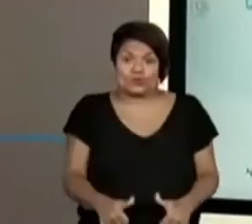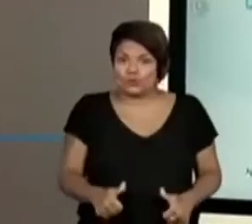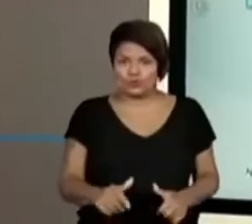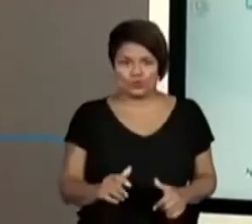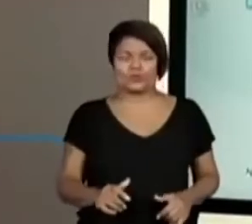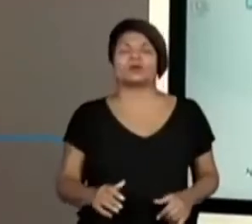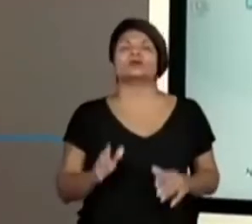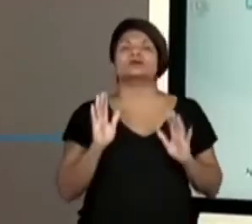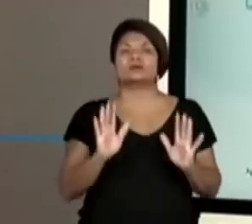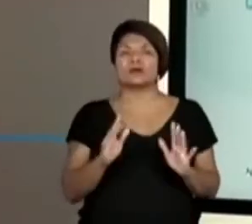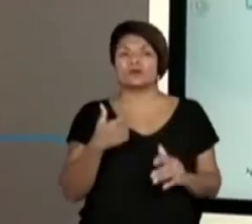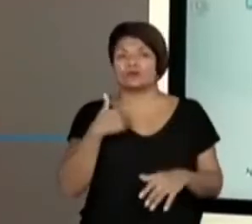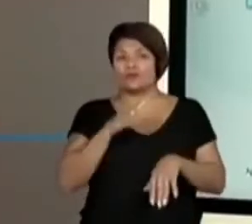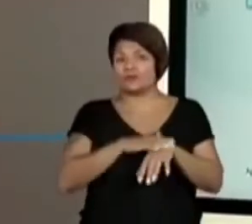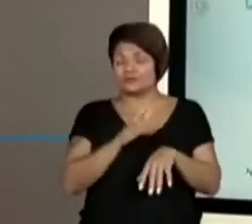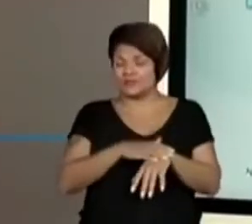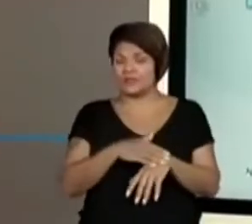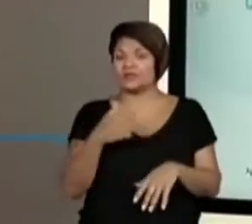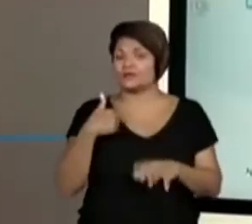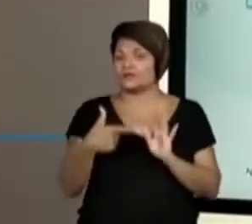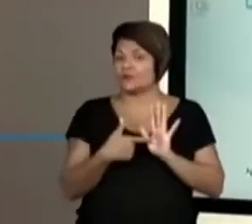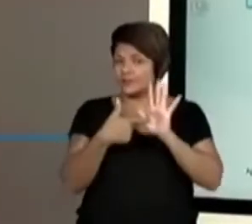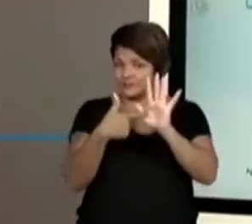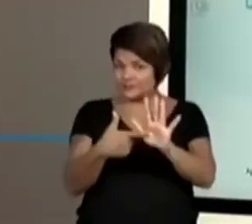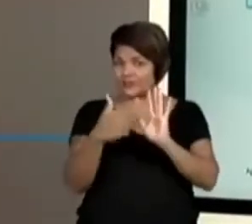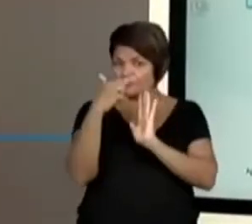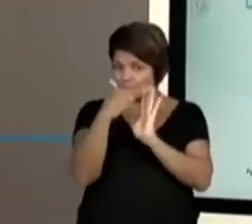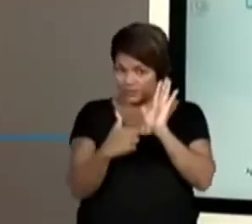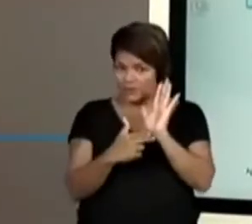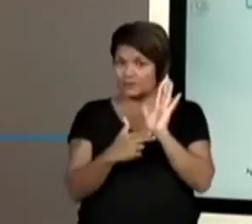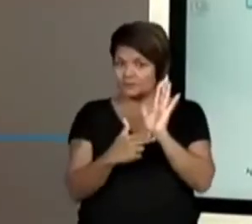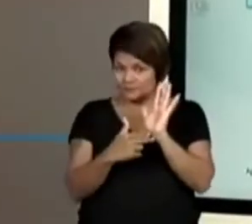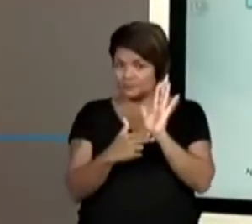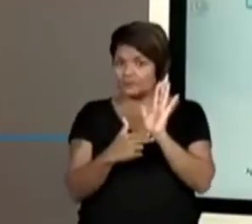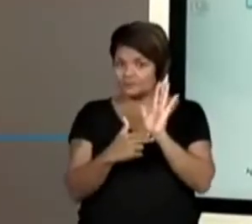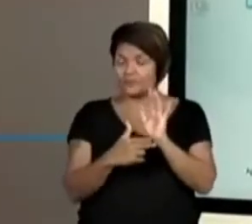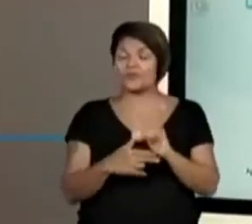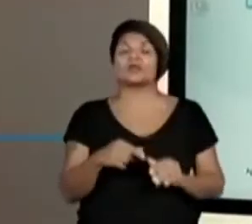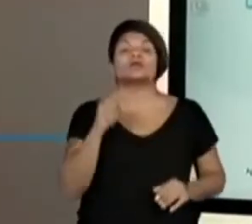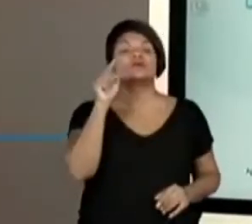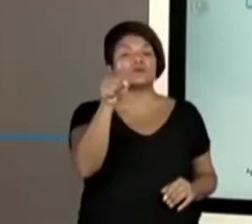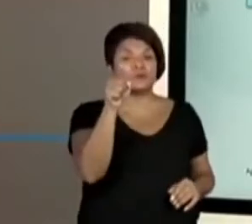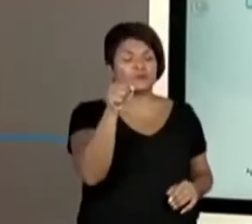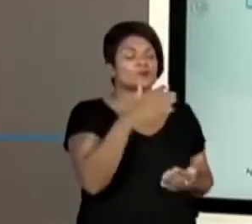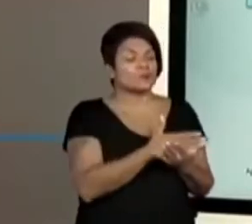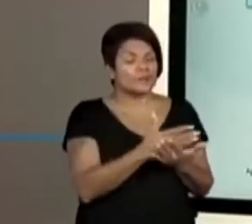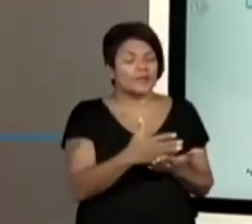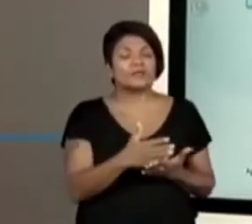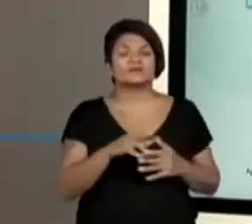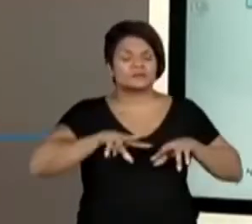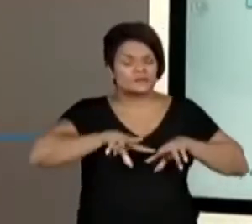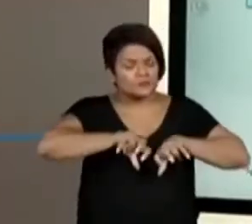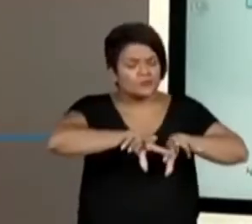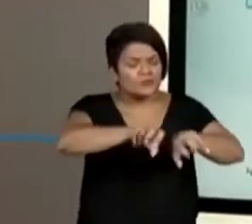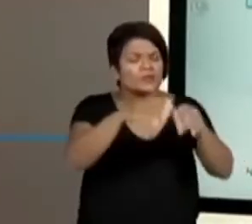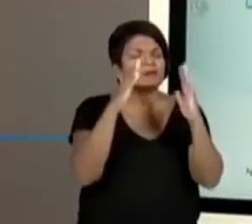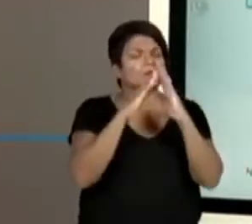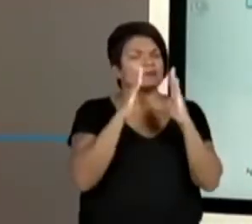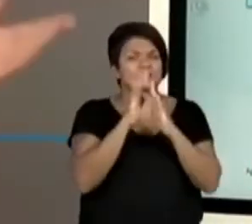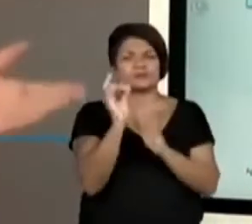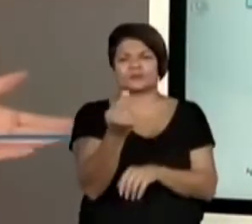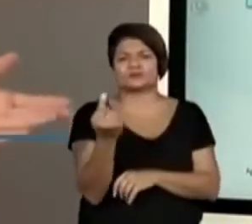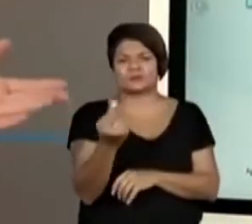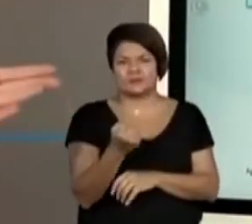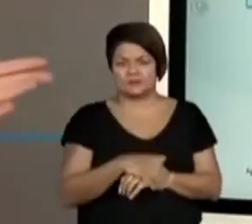parlenda. Então, o que eu vou fazer? Eu vou apresentar, eu vou ler para vocês e eu quero que vocês comecem a explorar isso em casa.